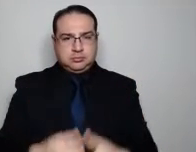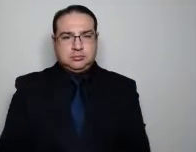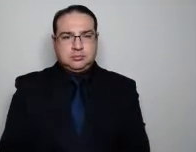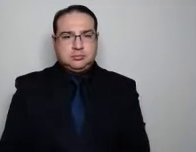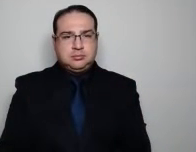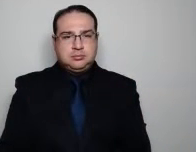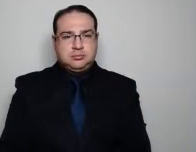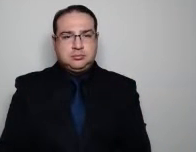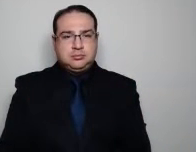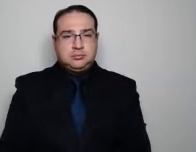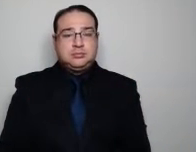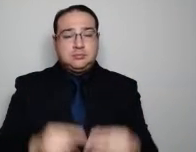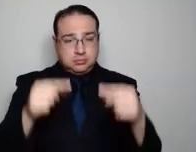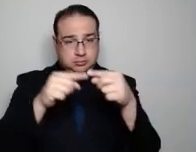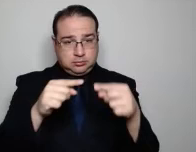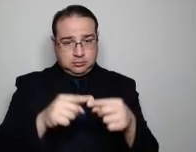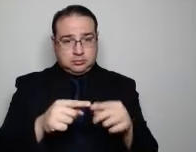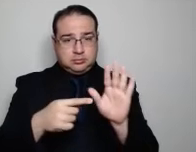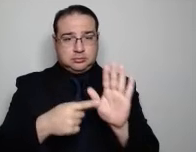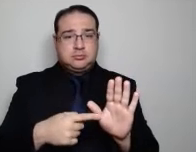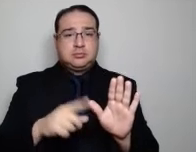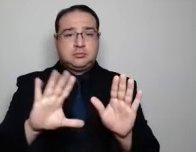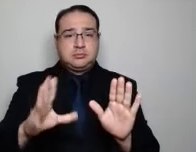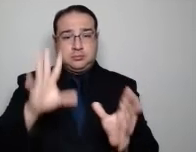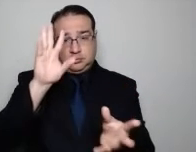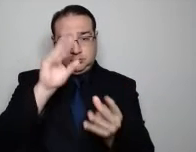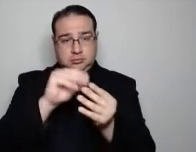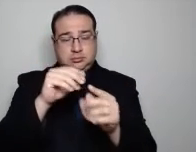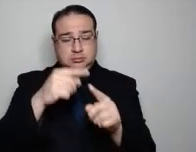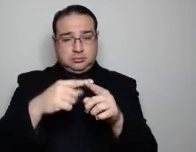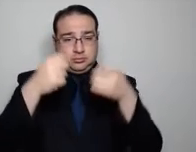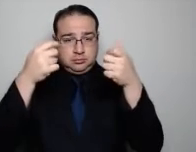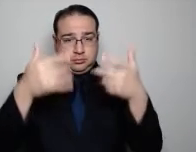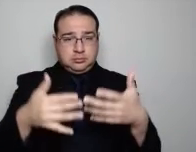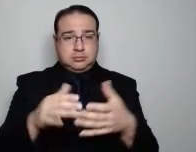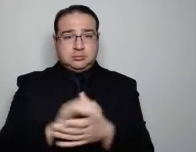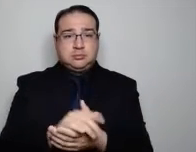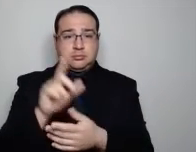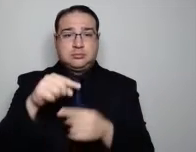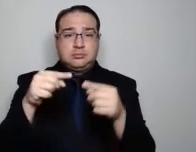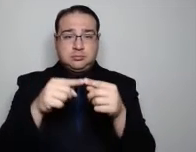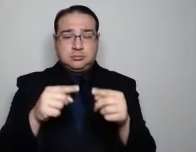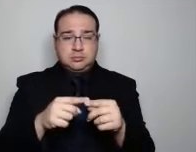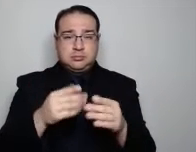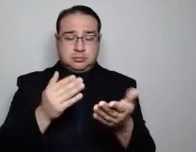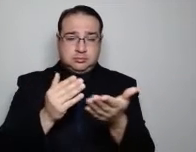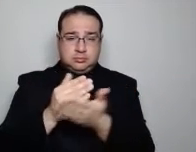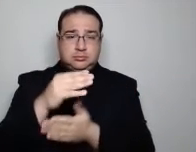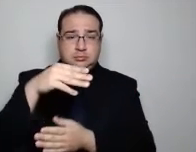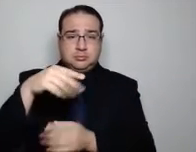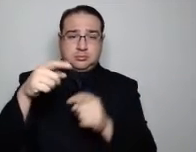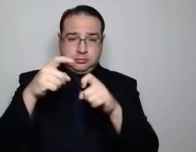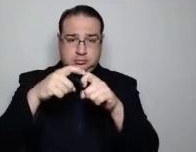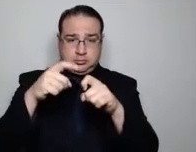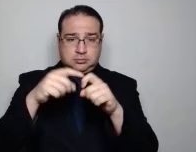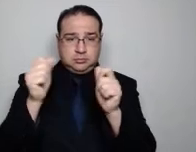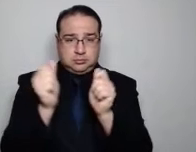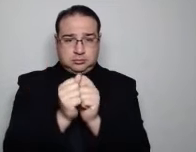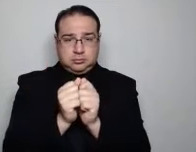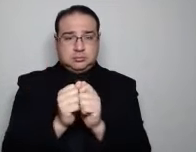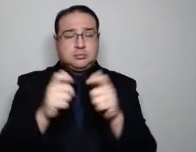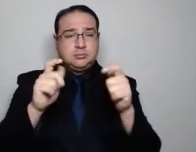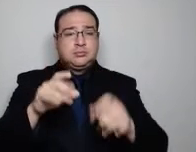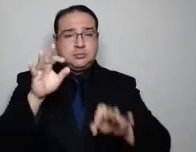presente caso, excelência, eu serei bem breve, porque é um caso de ingresso médico, onde o juízo de